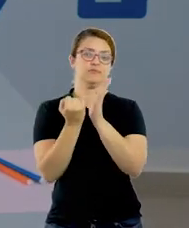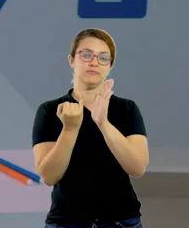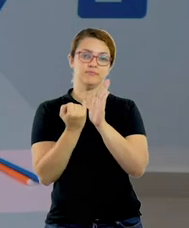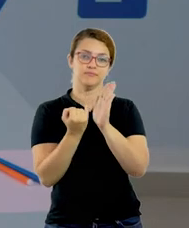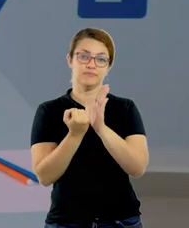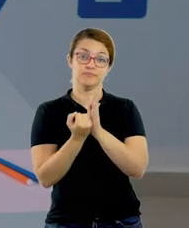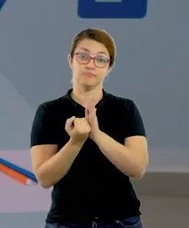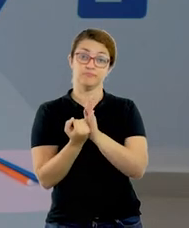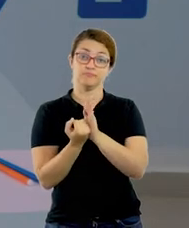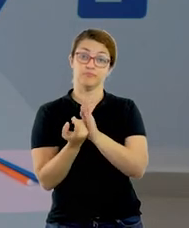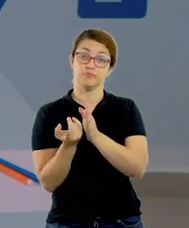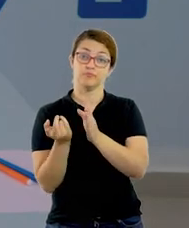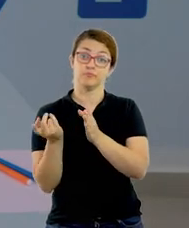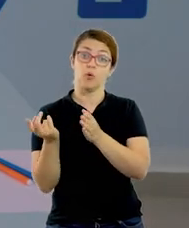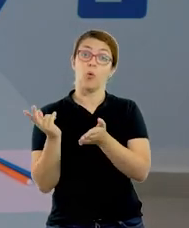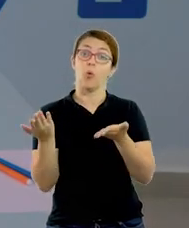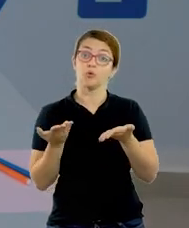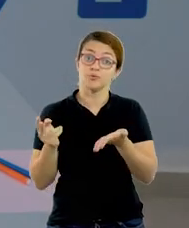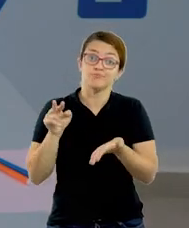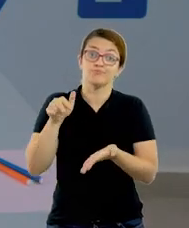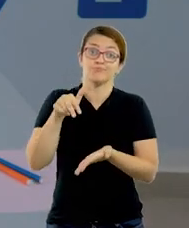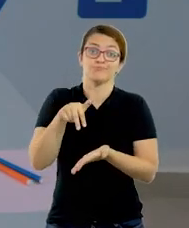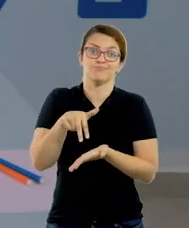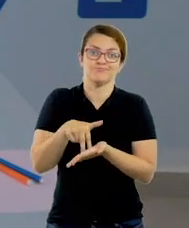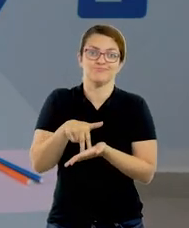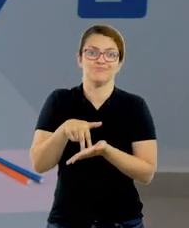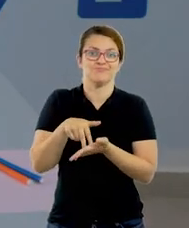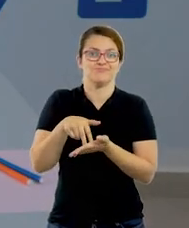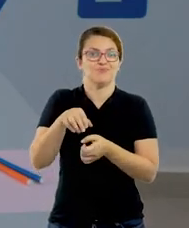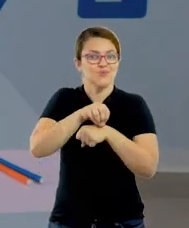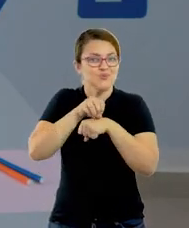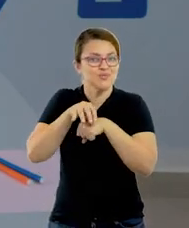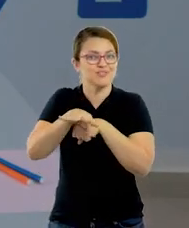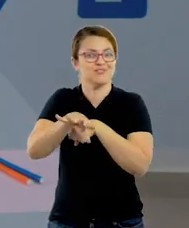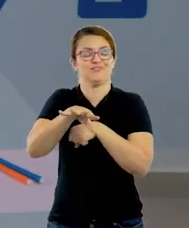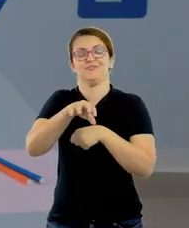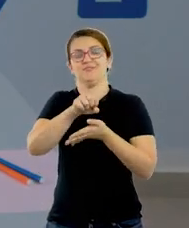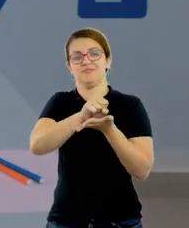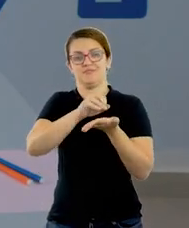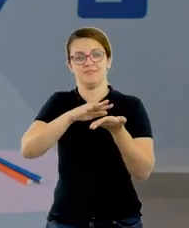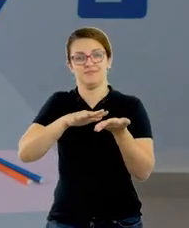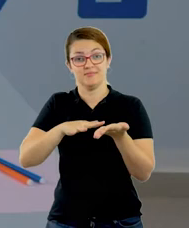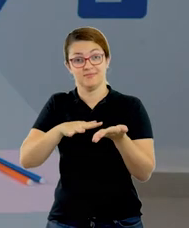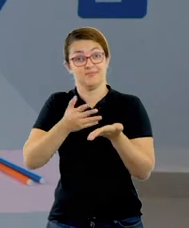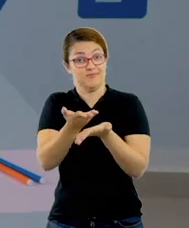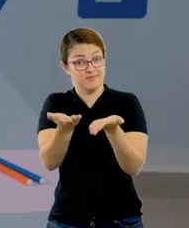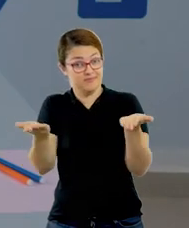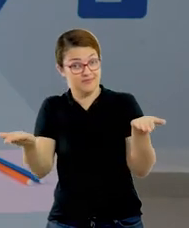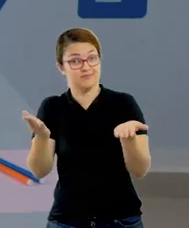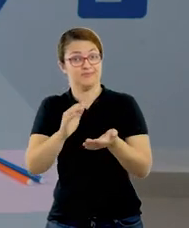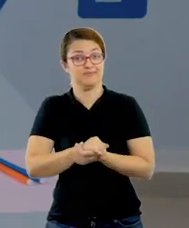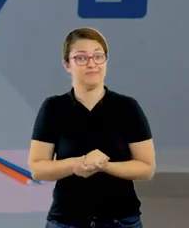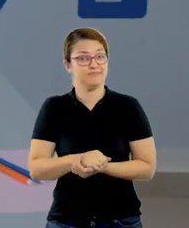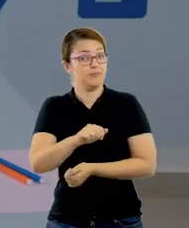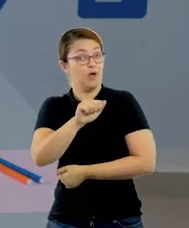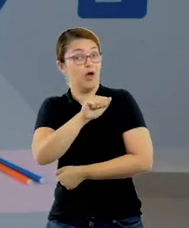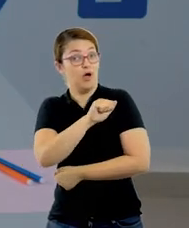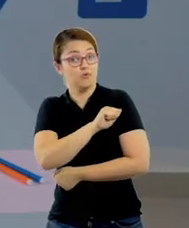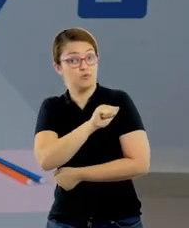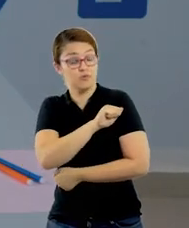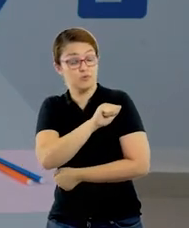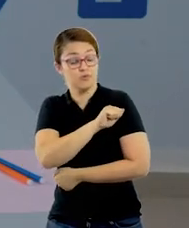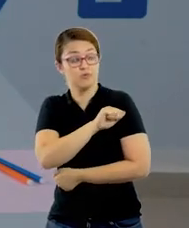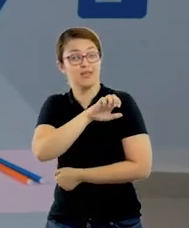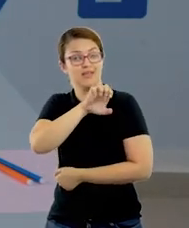e estou de volta para transmitir novas sugestões de atividades para vocês alunas